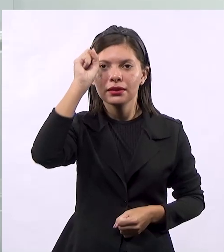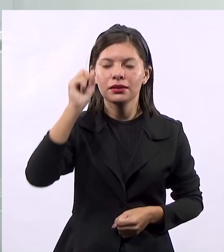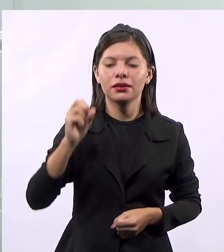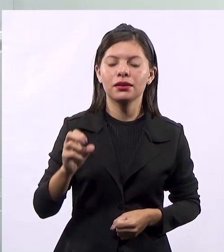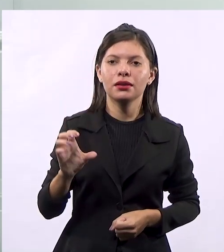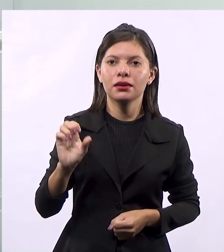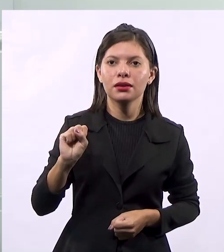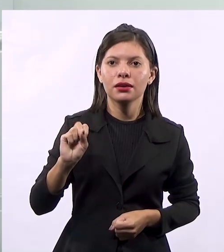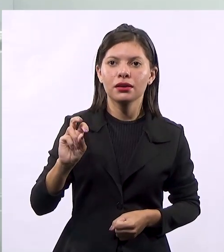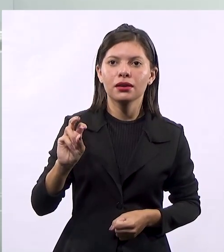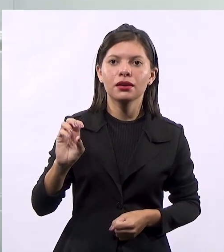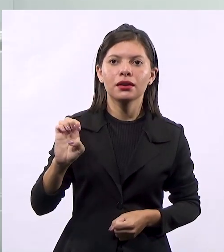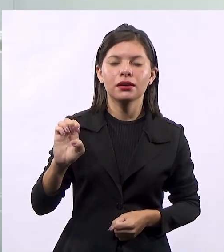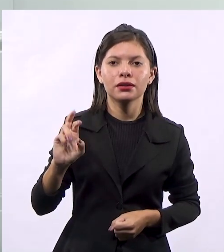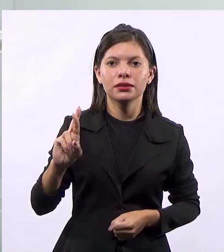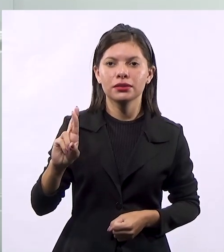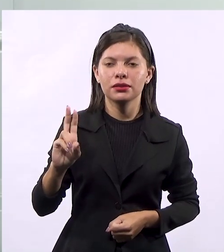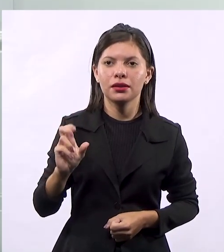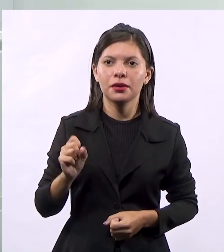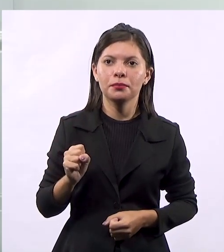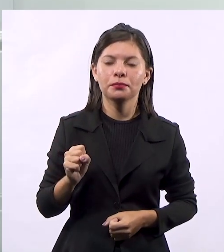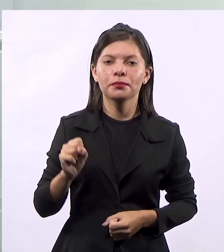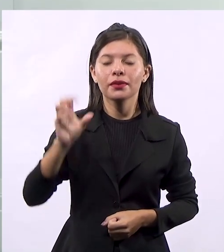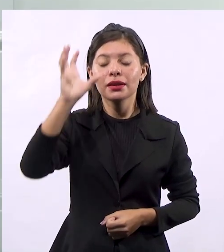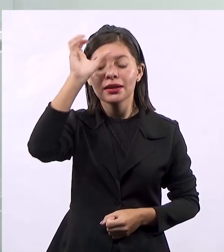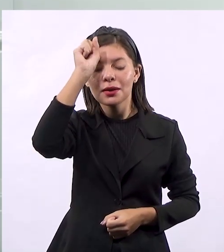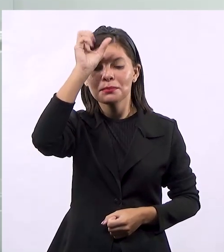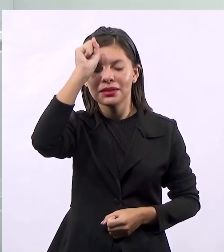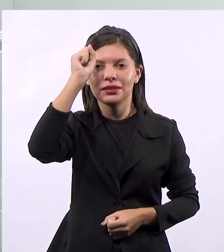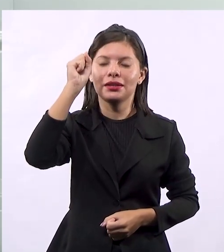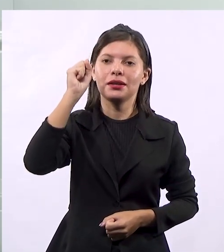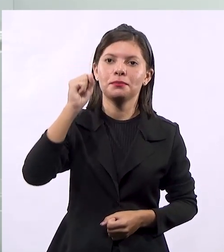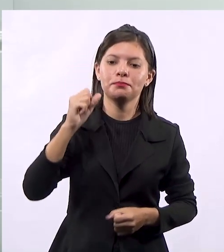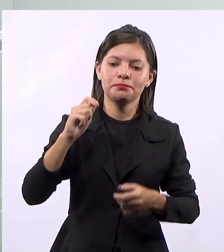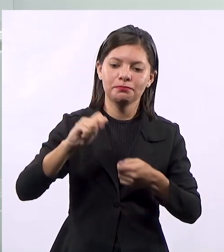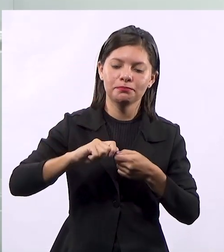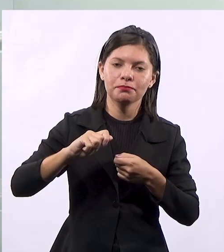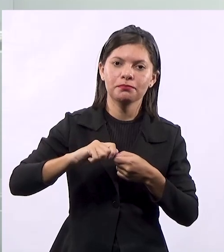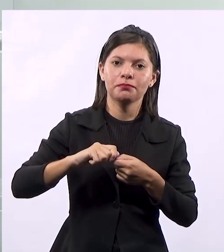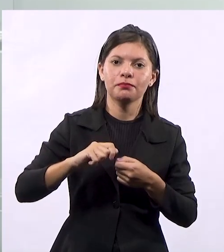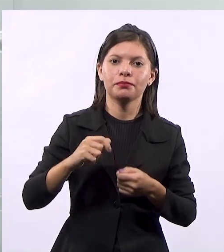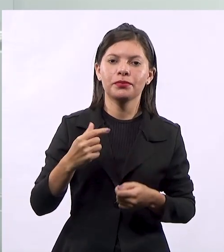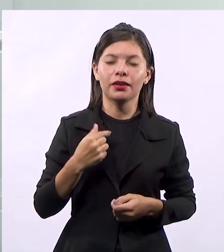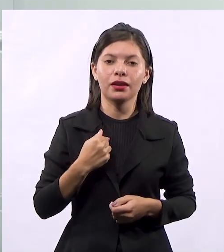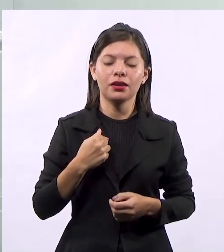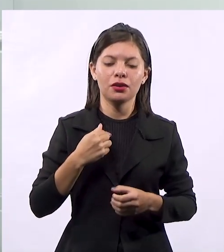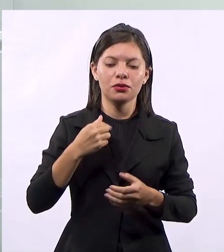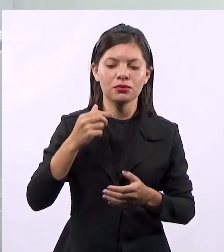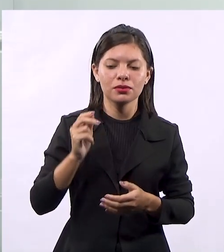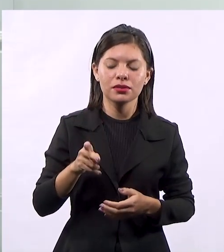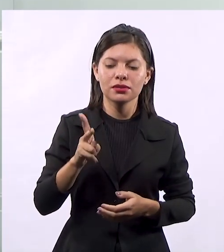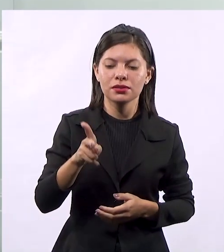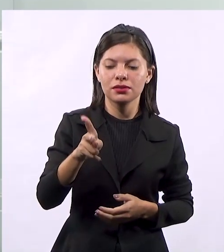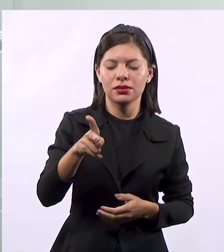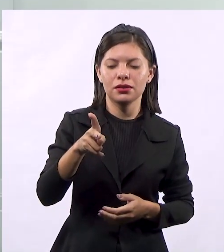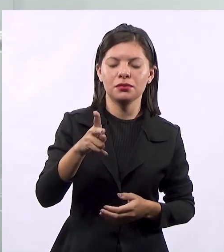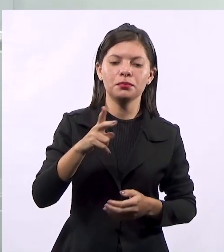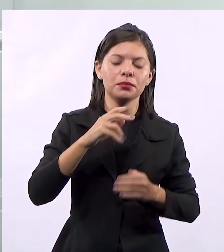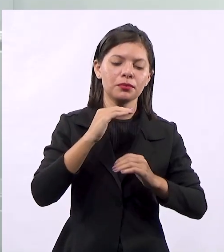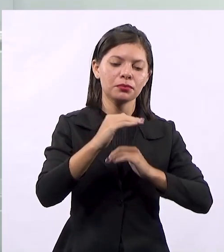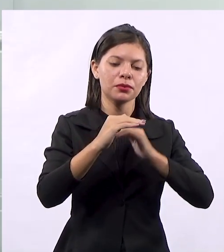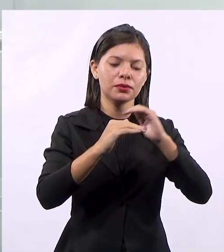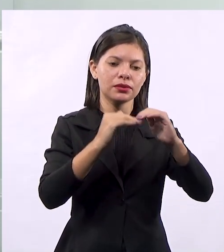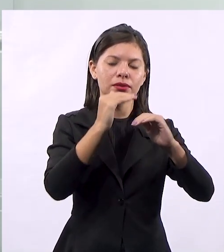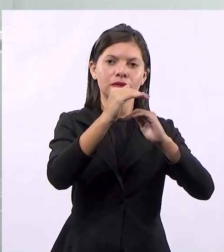aprender a ser e aprender a fazer. São os pilares para a educação ao longo da vida. Ou seja, para